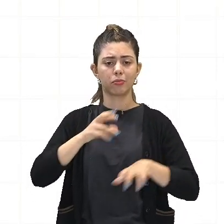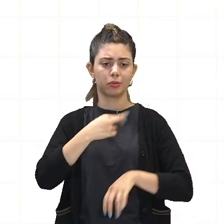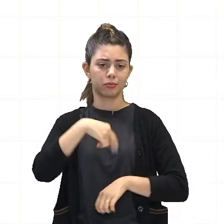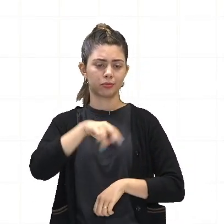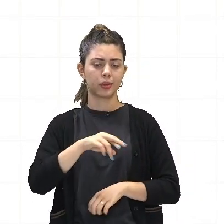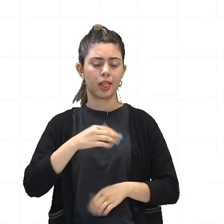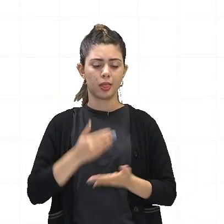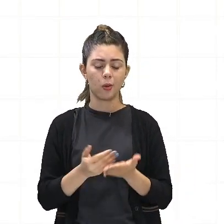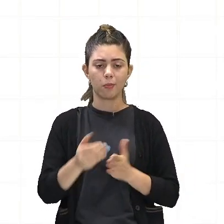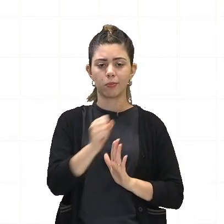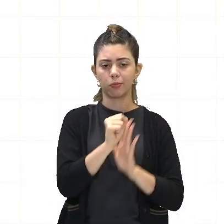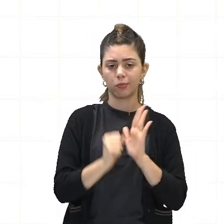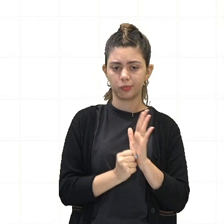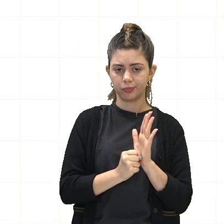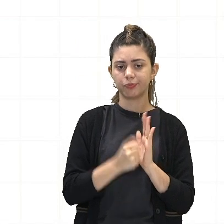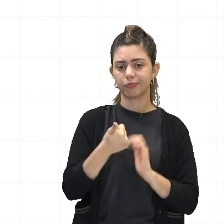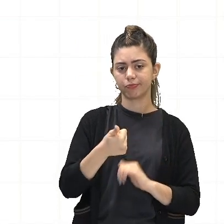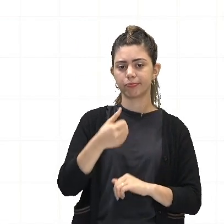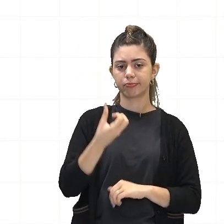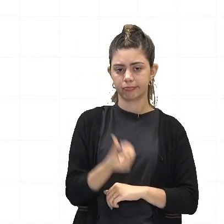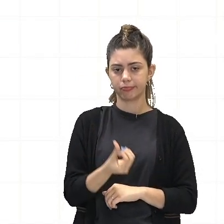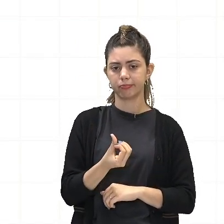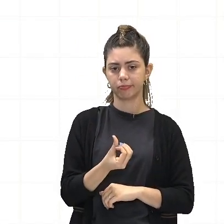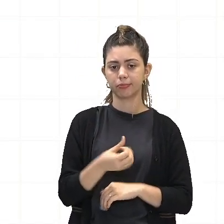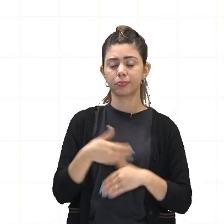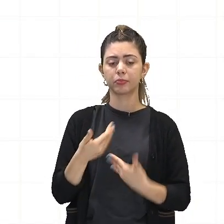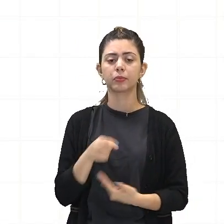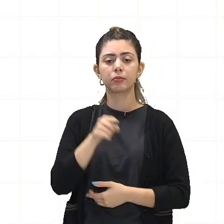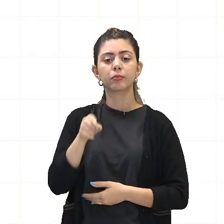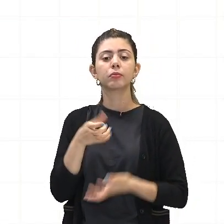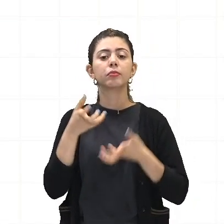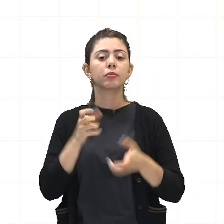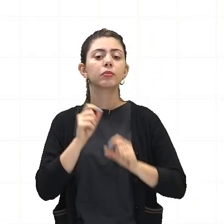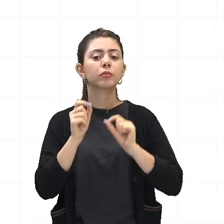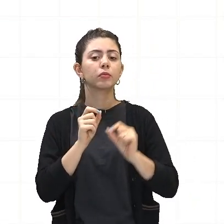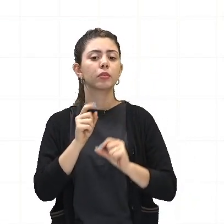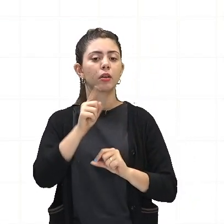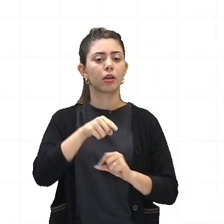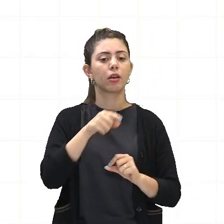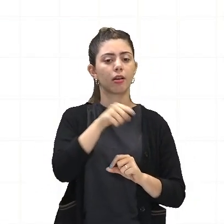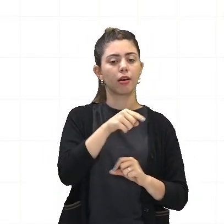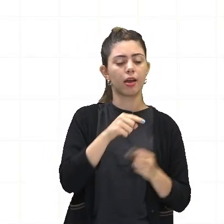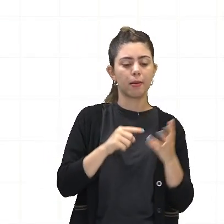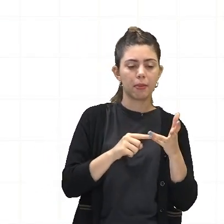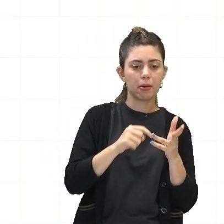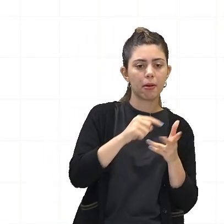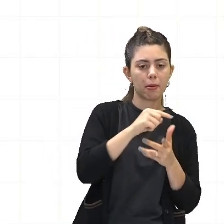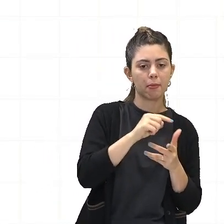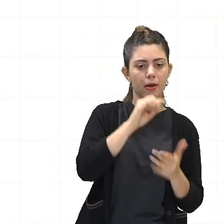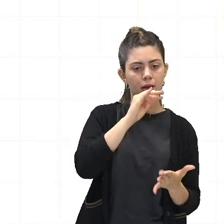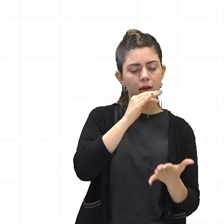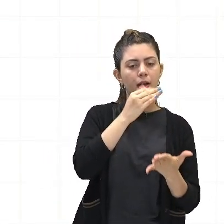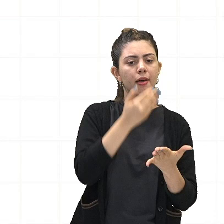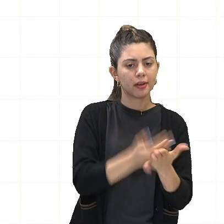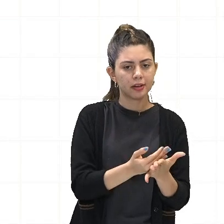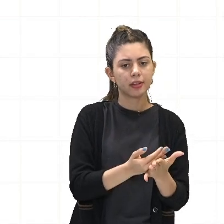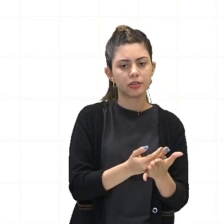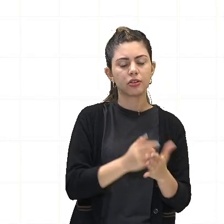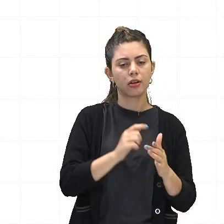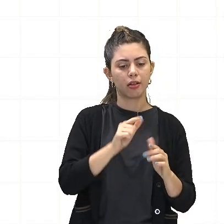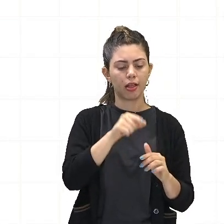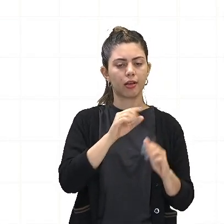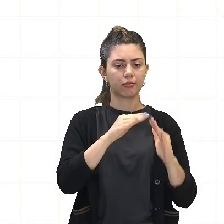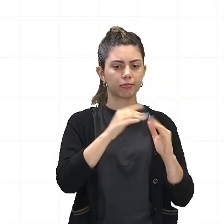à simplicidade, e vão denunciar essas práticas. Então, todos esses questionamentos em vários âmbitos